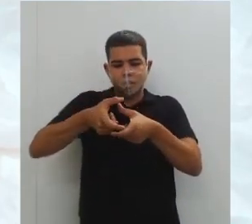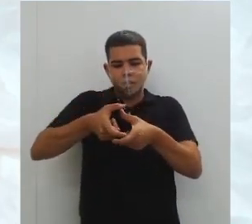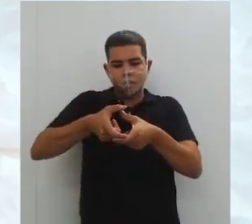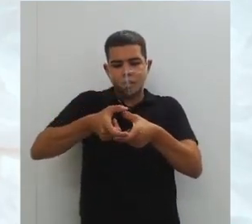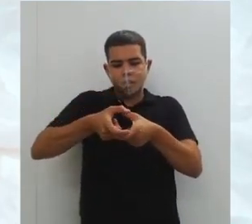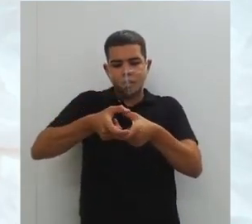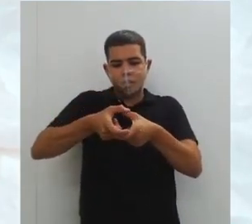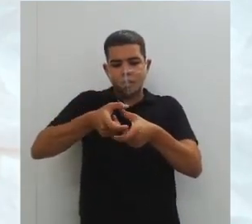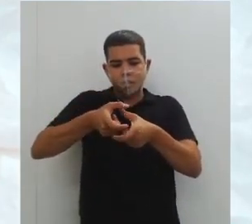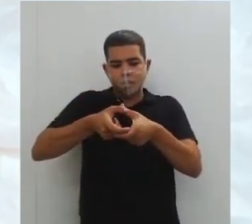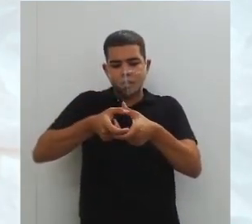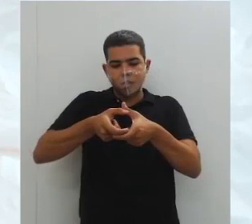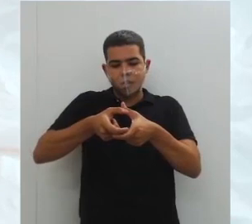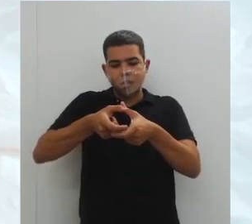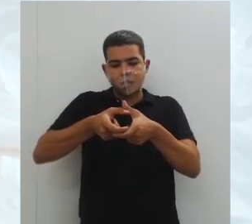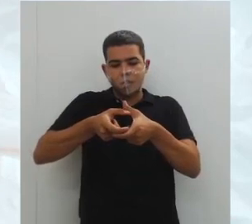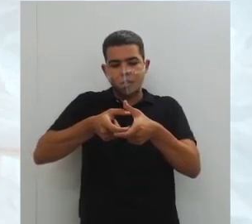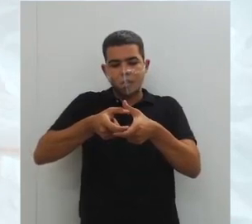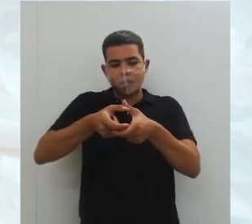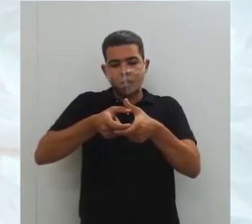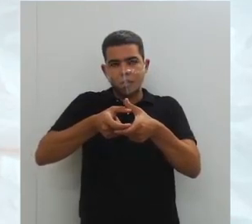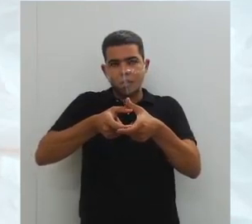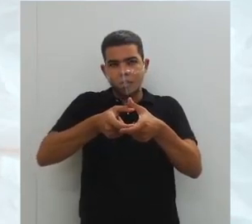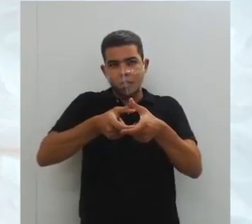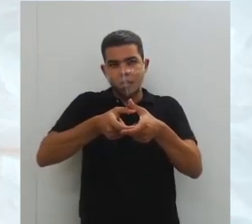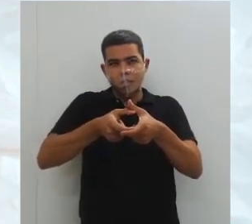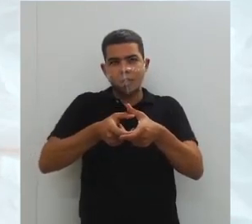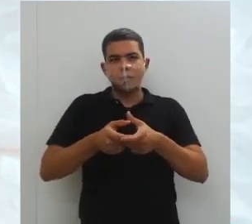Daqui foi a primeira.